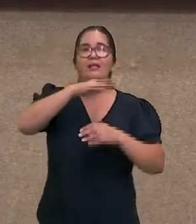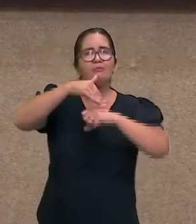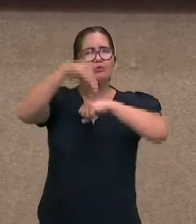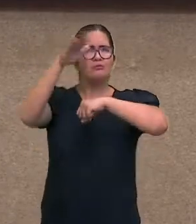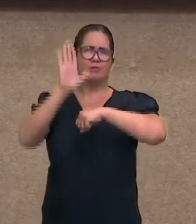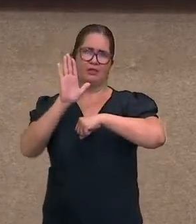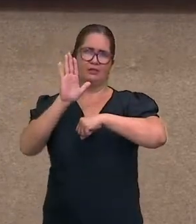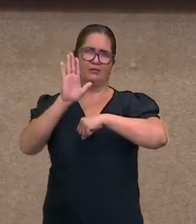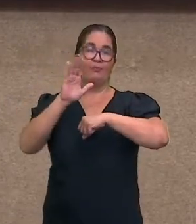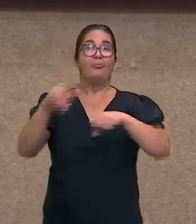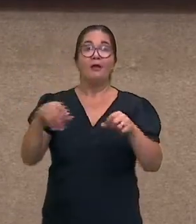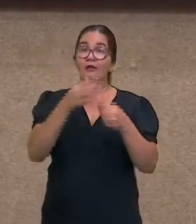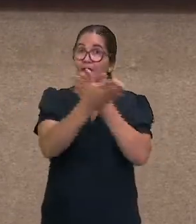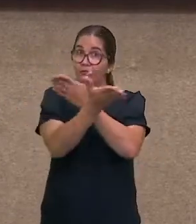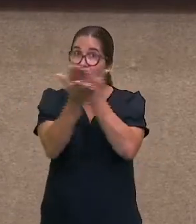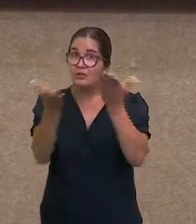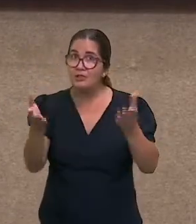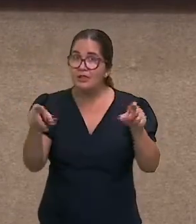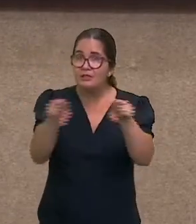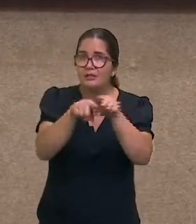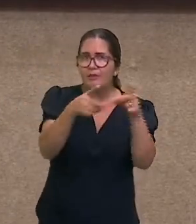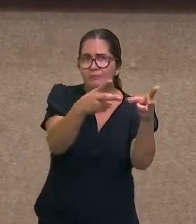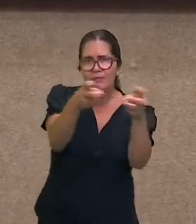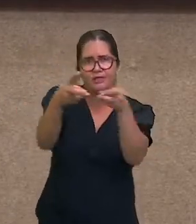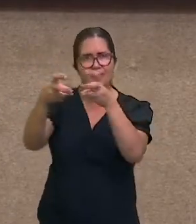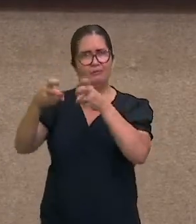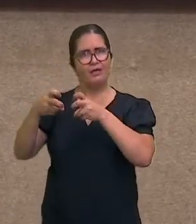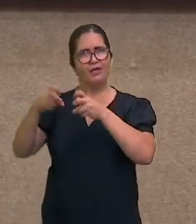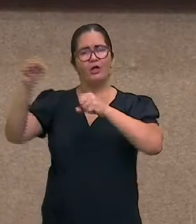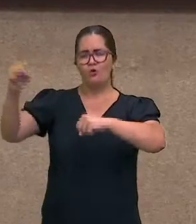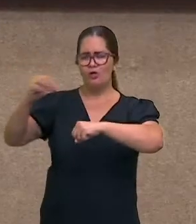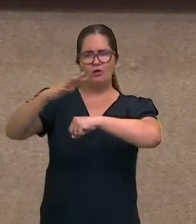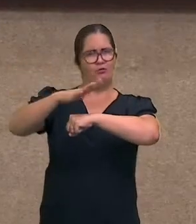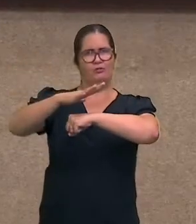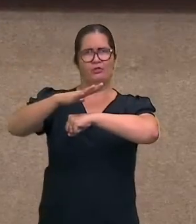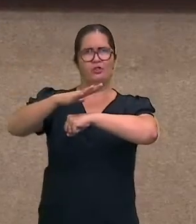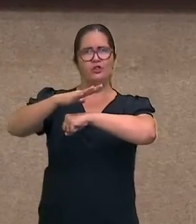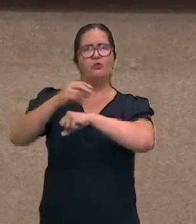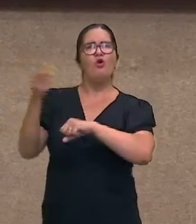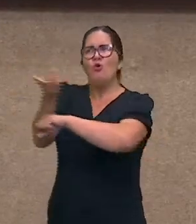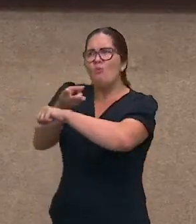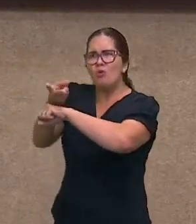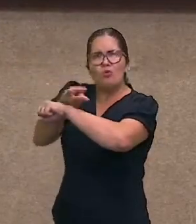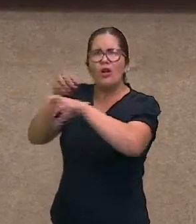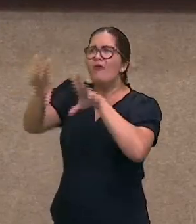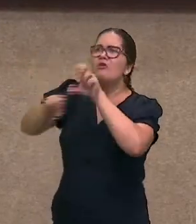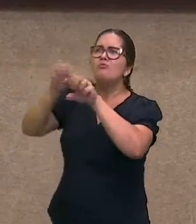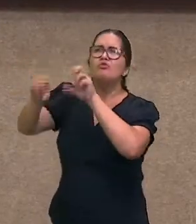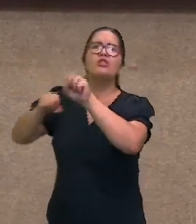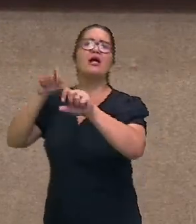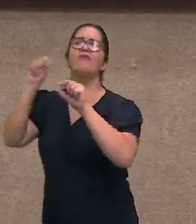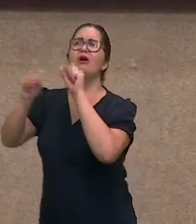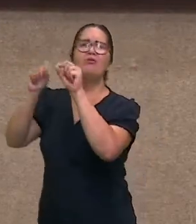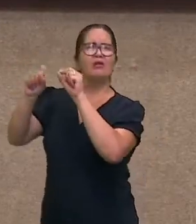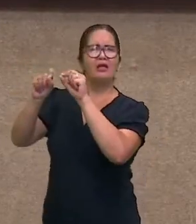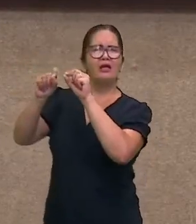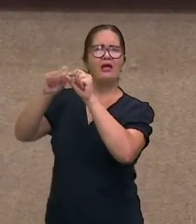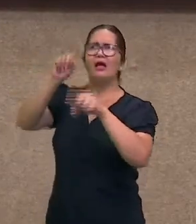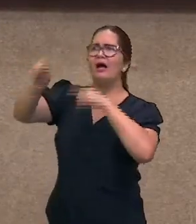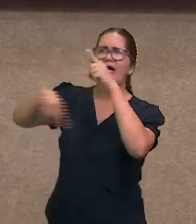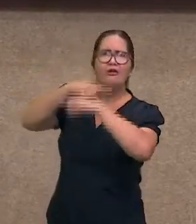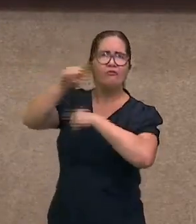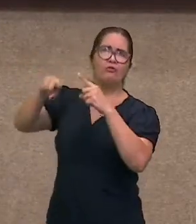Percebeu também que o iluminismo impulsionou a busca por novas formas de organização política, social e